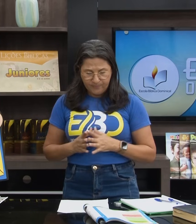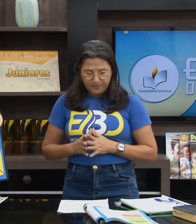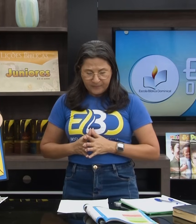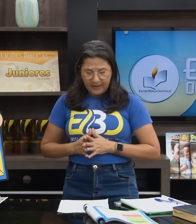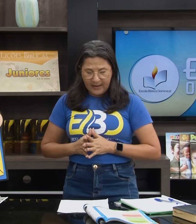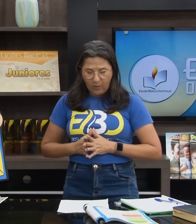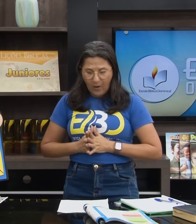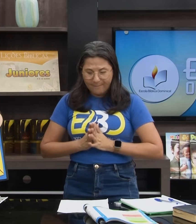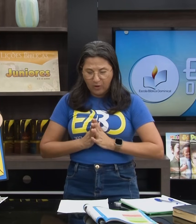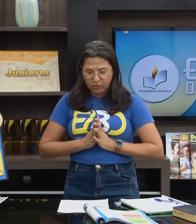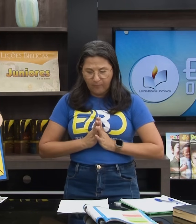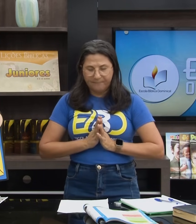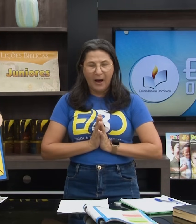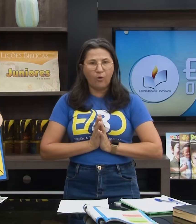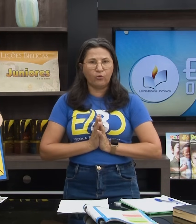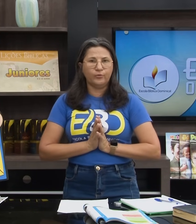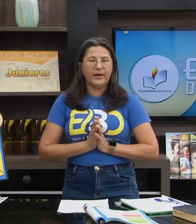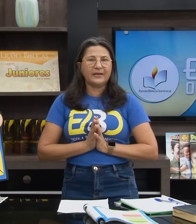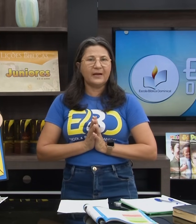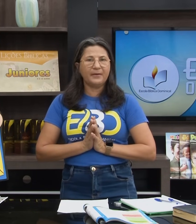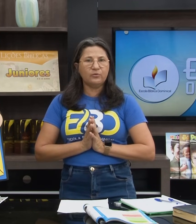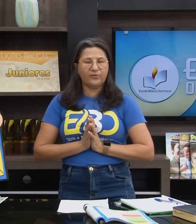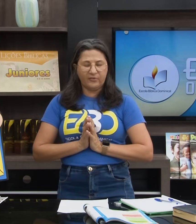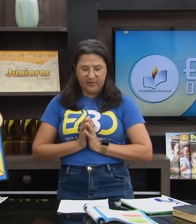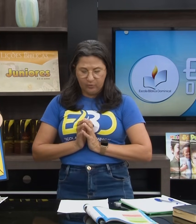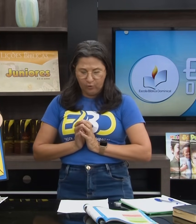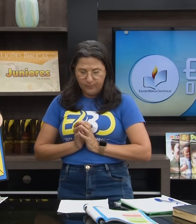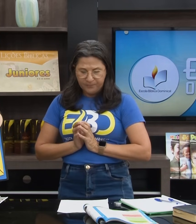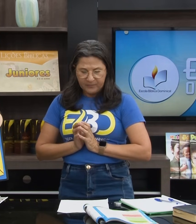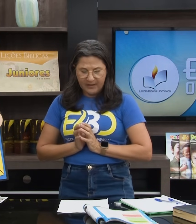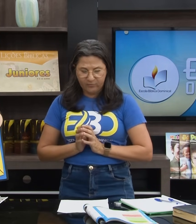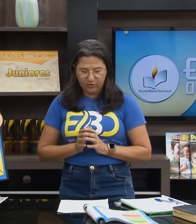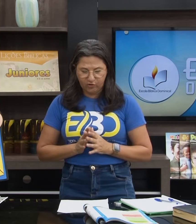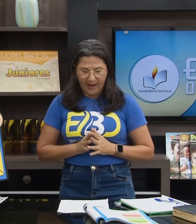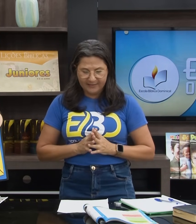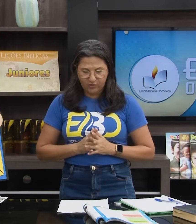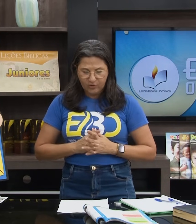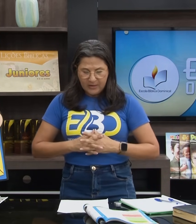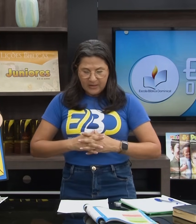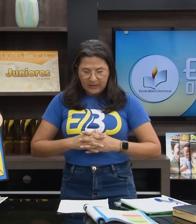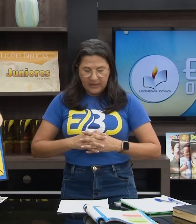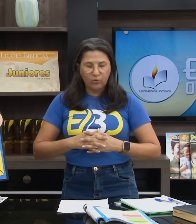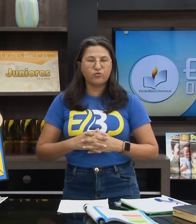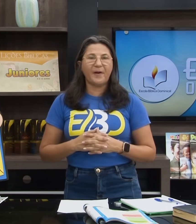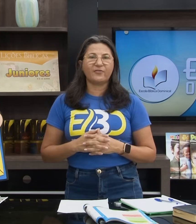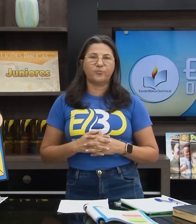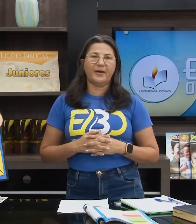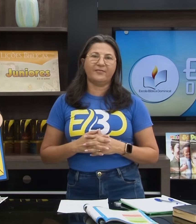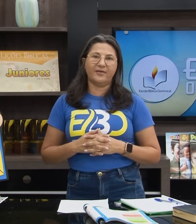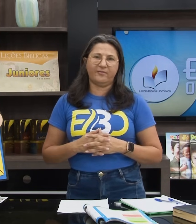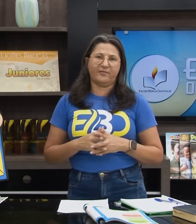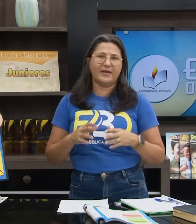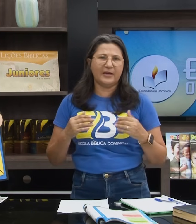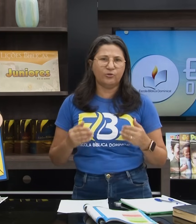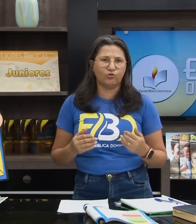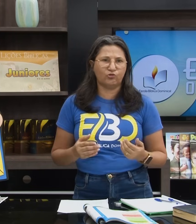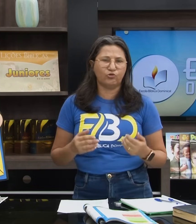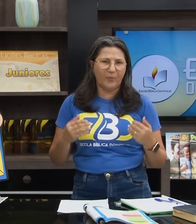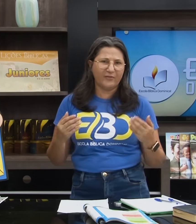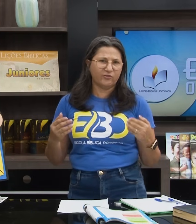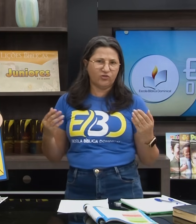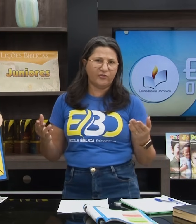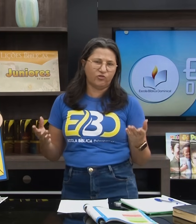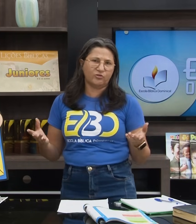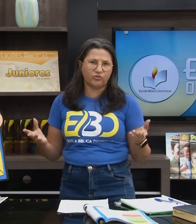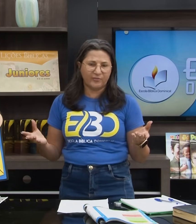Jesus eh o apóstolo Paulo ele também nos ensinou nas suas cartas que os passos para para ser seguidos